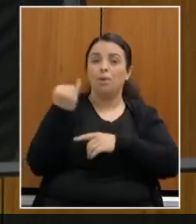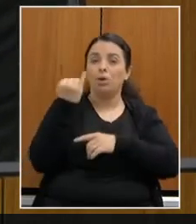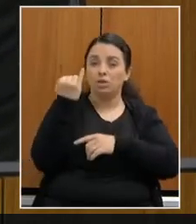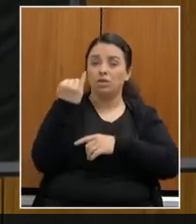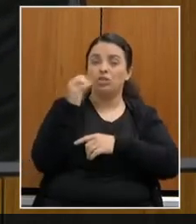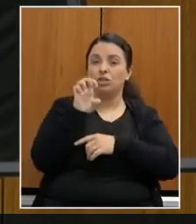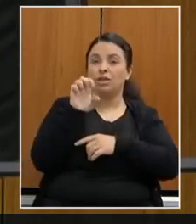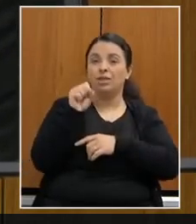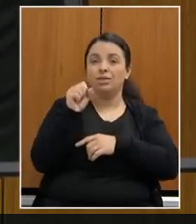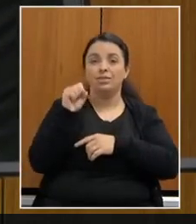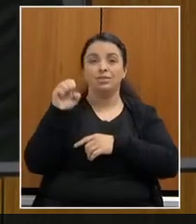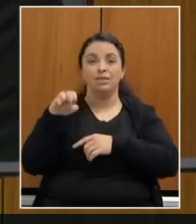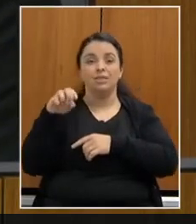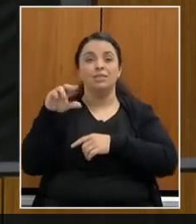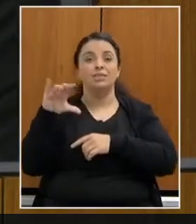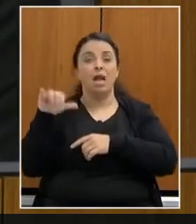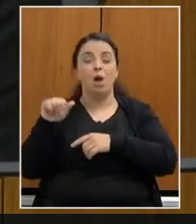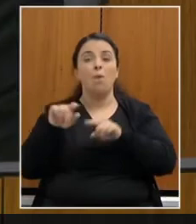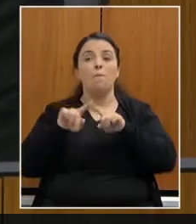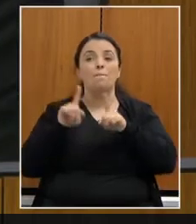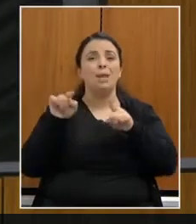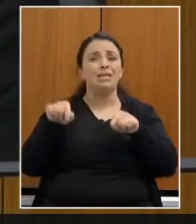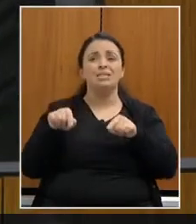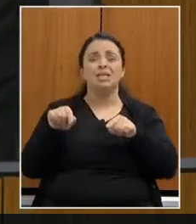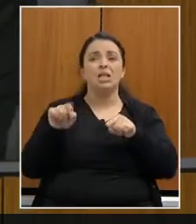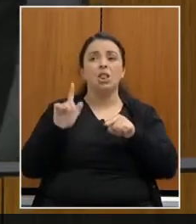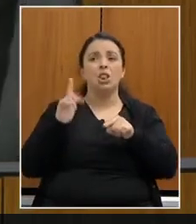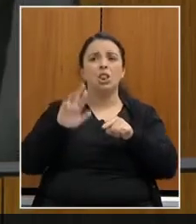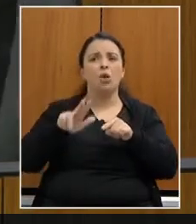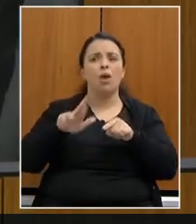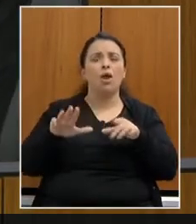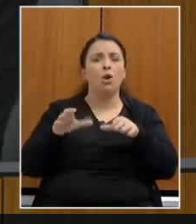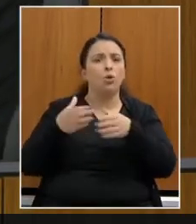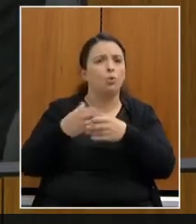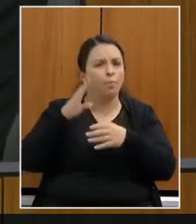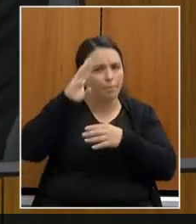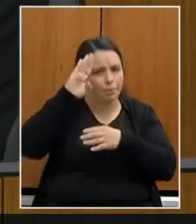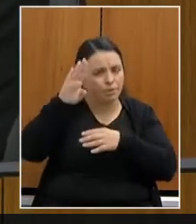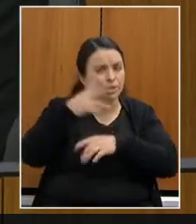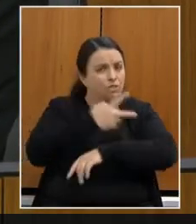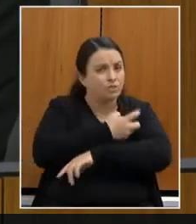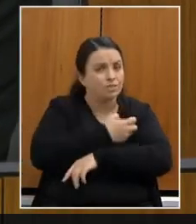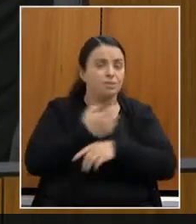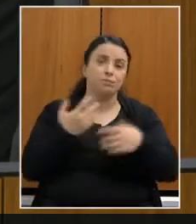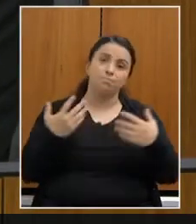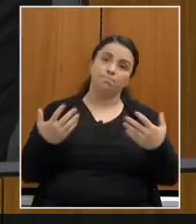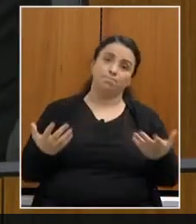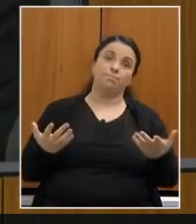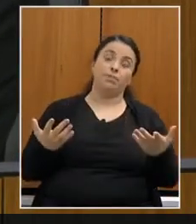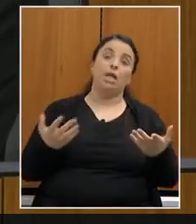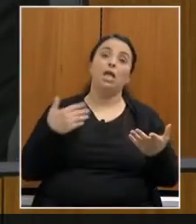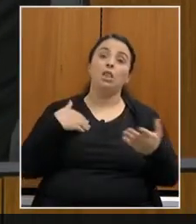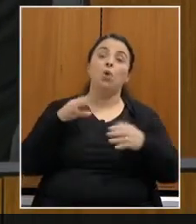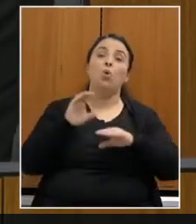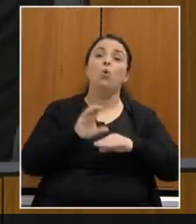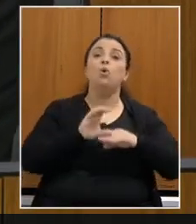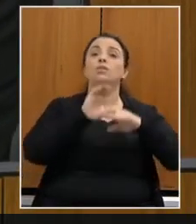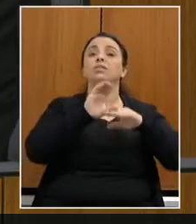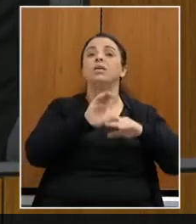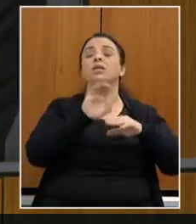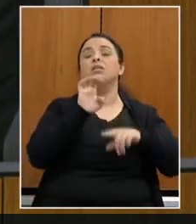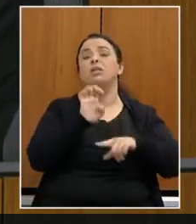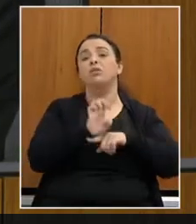não estão no plano nacional como grupo prioritário então conselho estadual de saúde conselho estadual de assistência